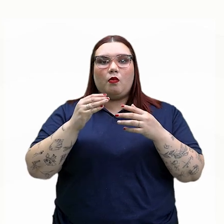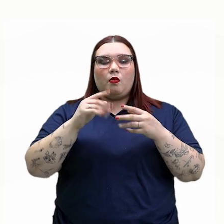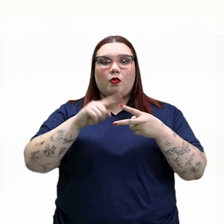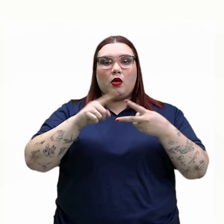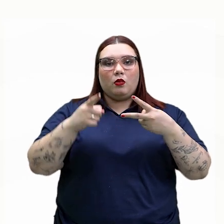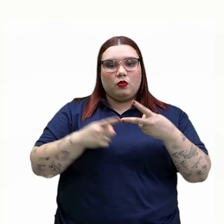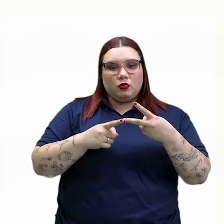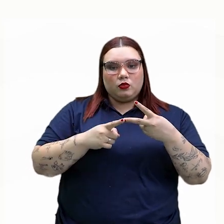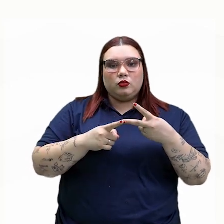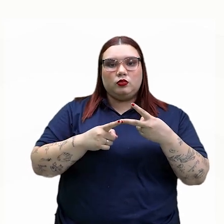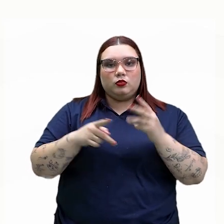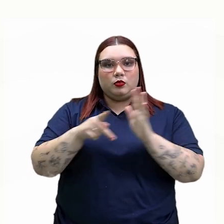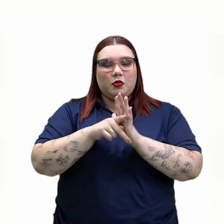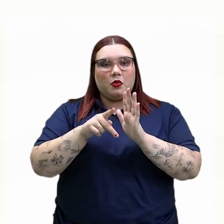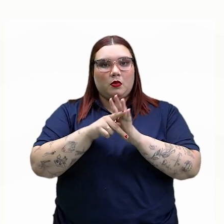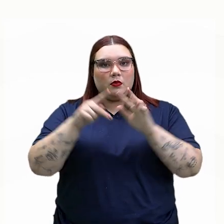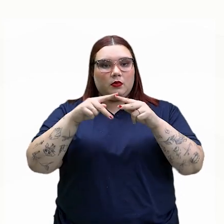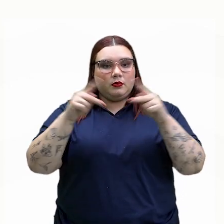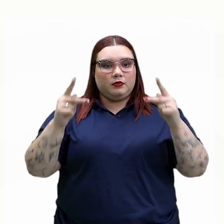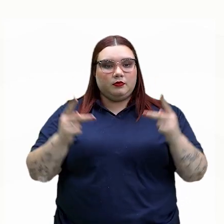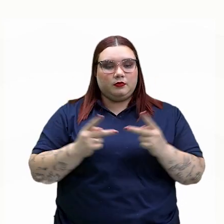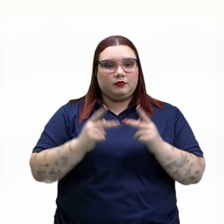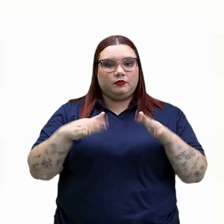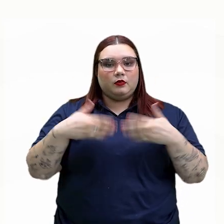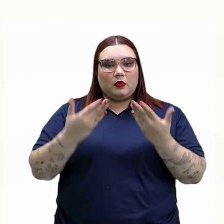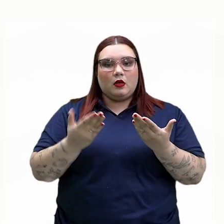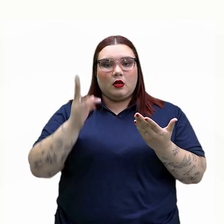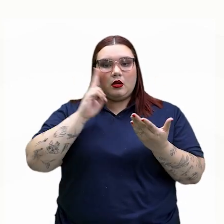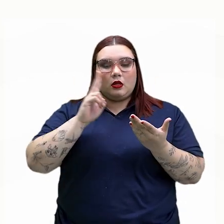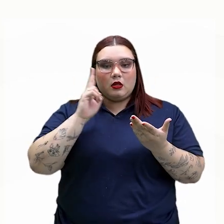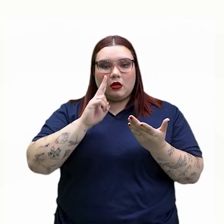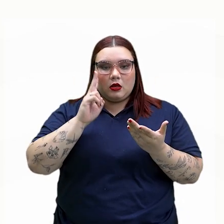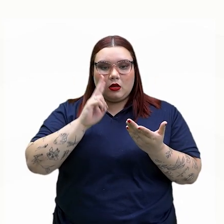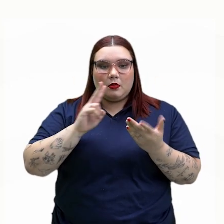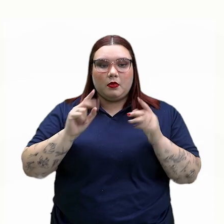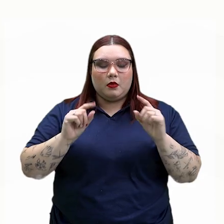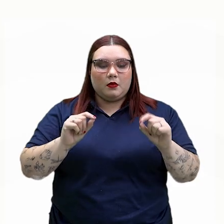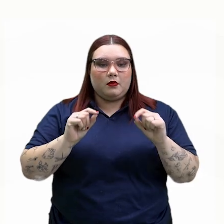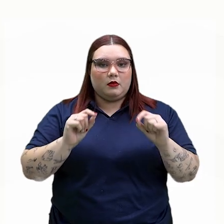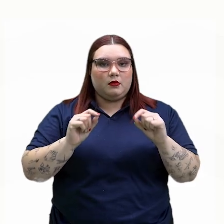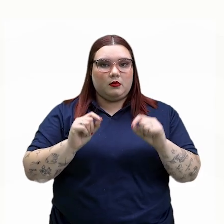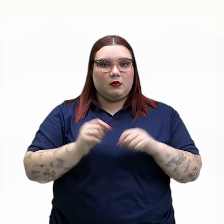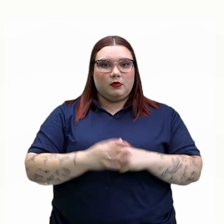setor. Beleza? Então, ó, lembre que o meu setor,